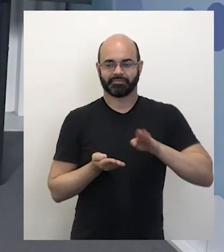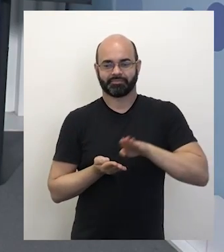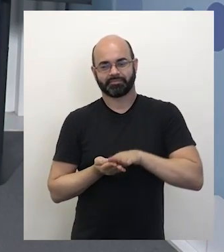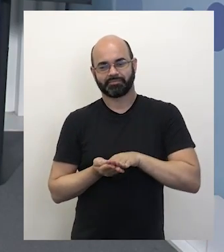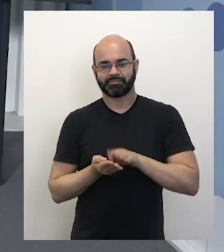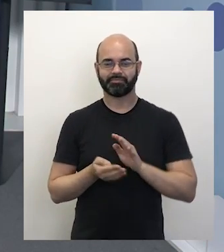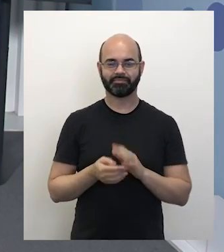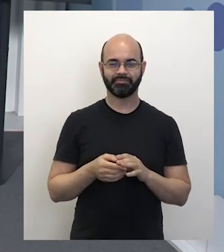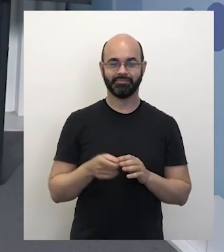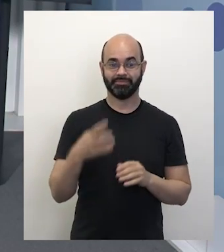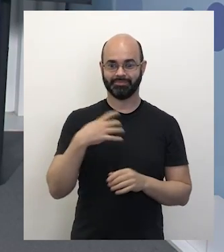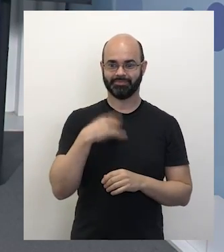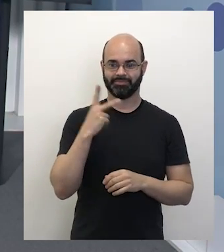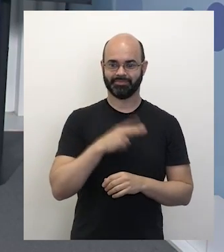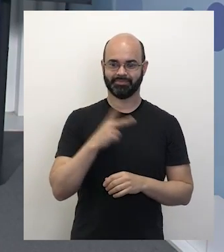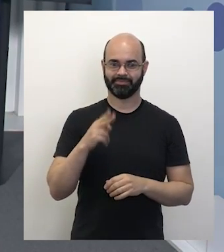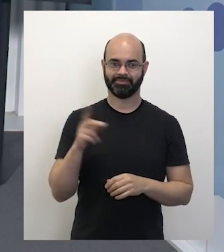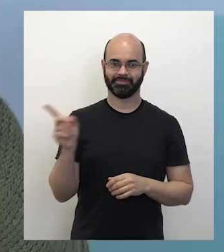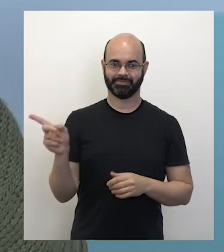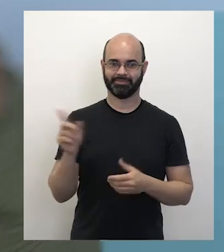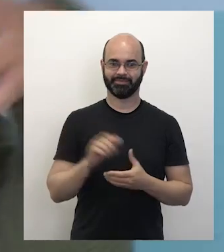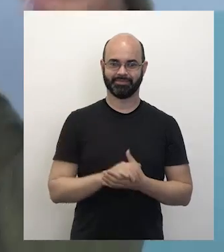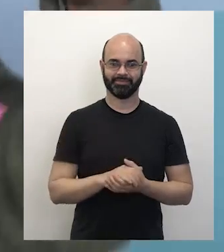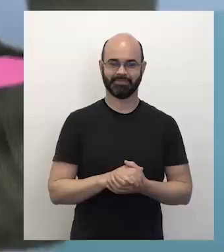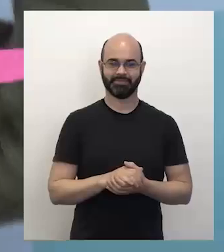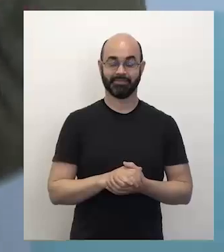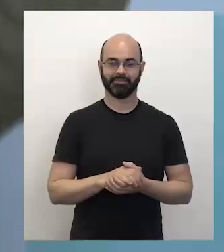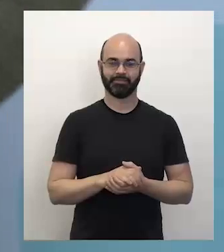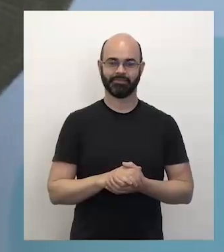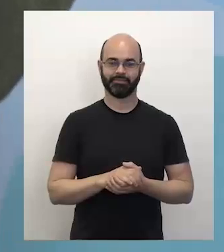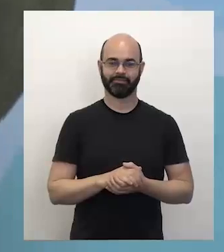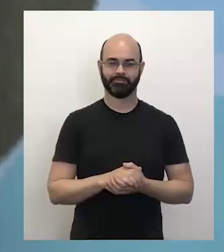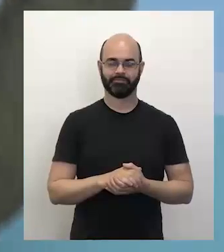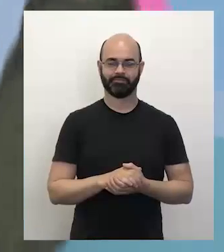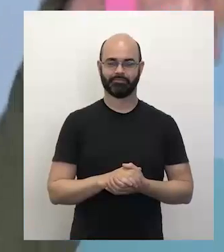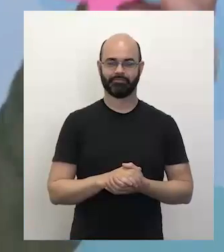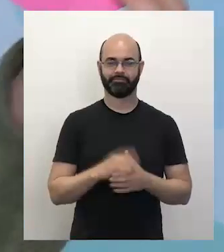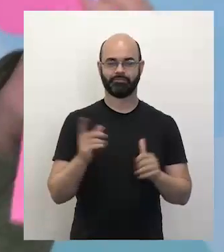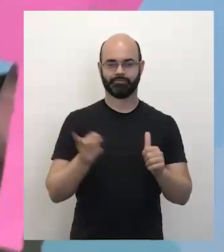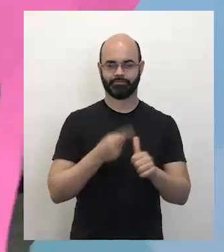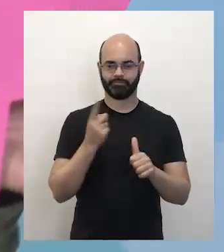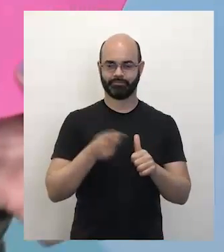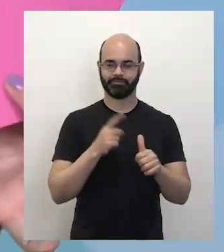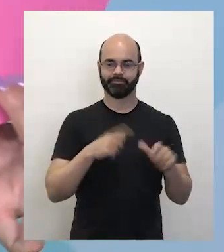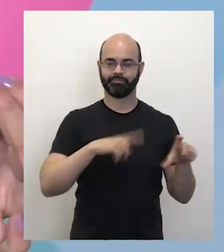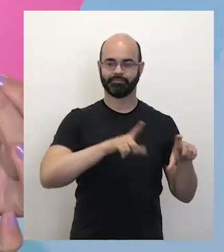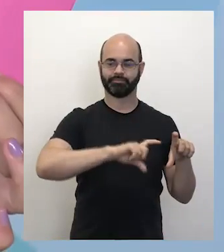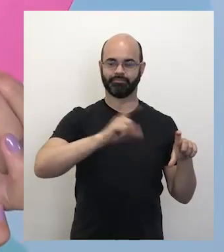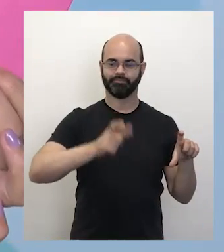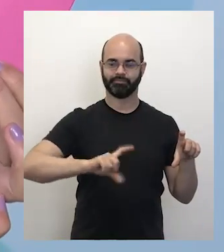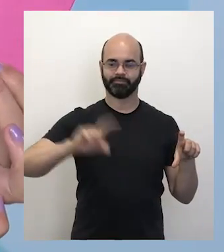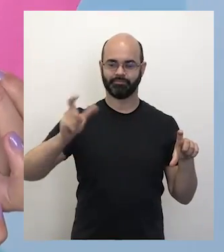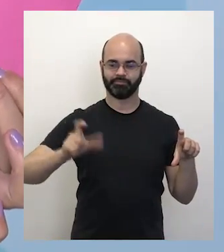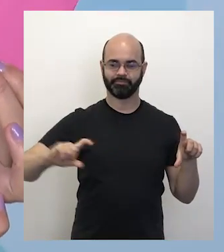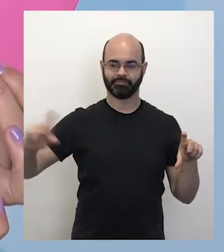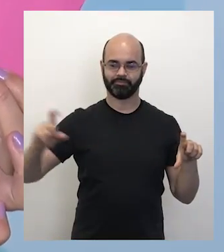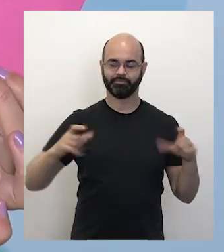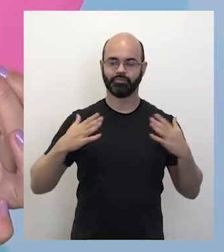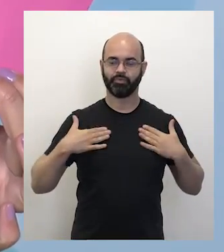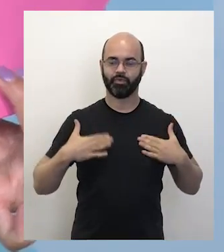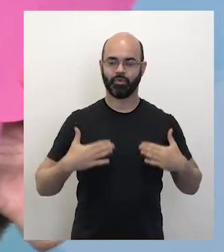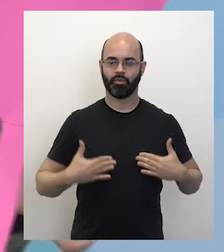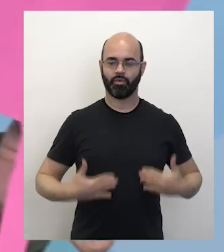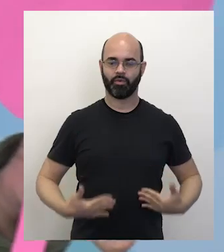desse jeitinho, para poder colocar a mão nela, tá, turma? Então, ó, primeiro, o corpinho dela, serpente